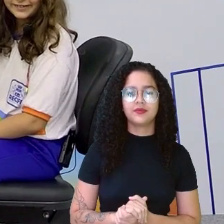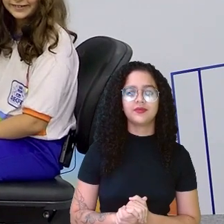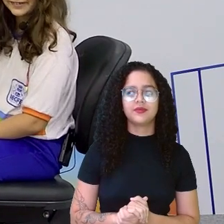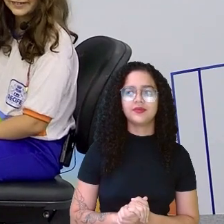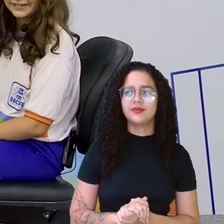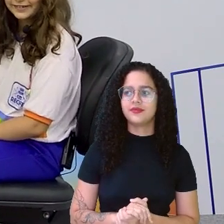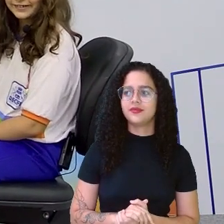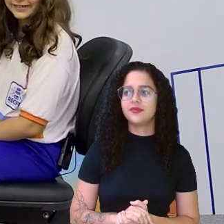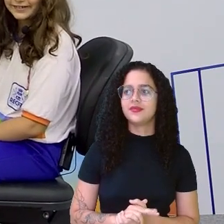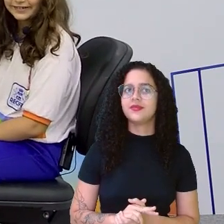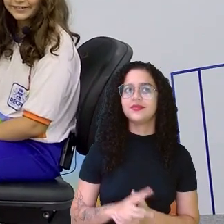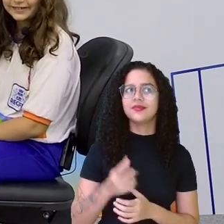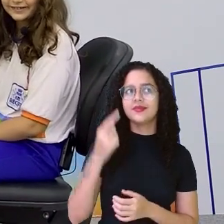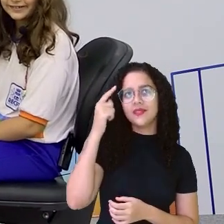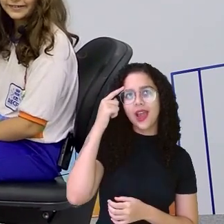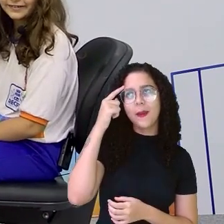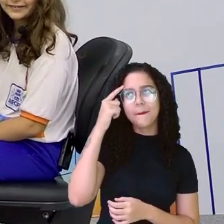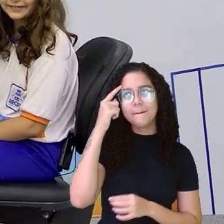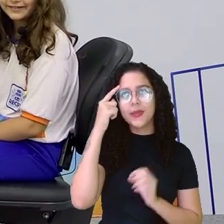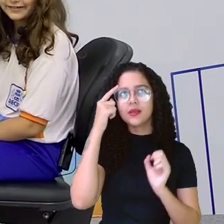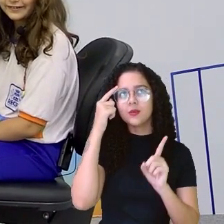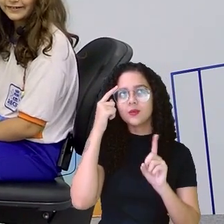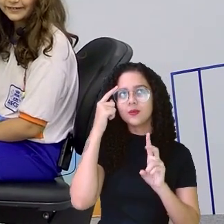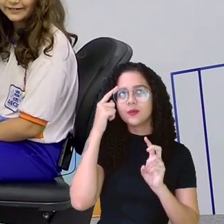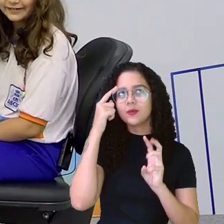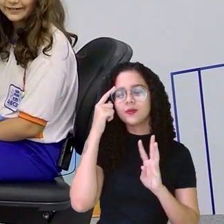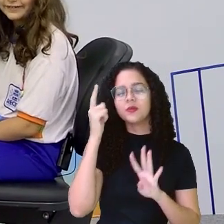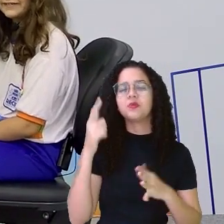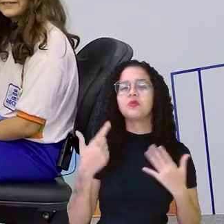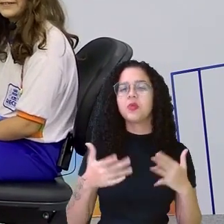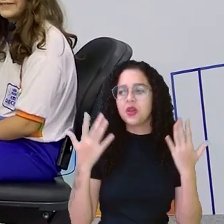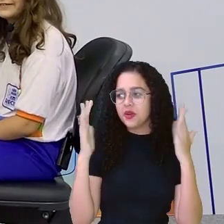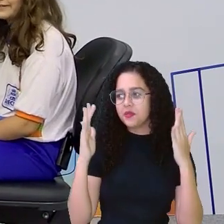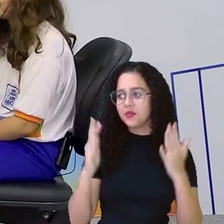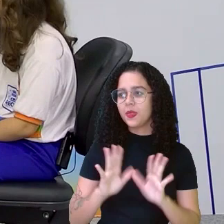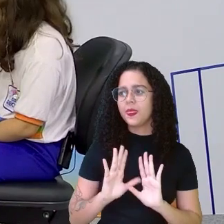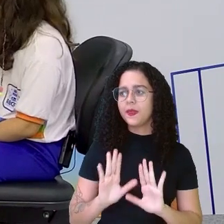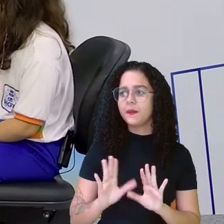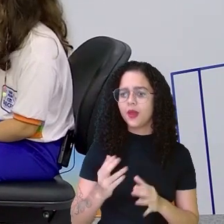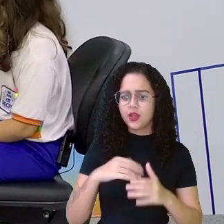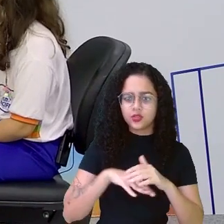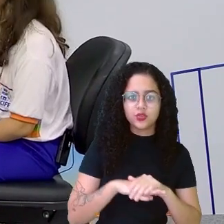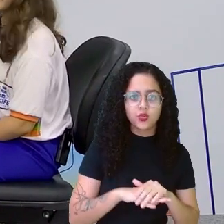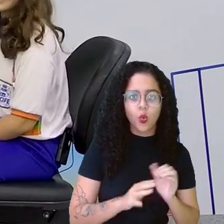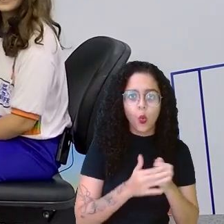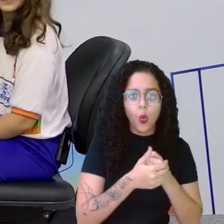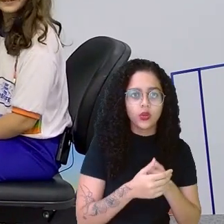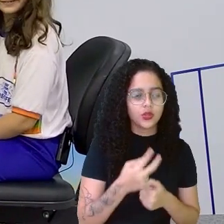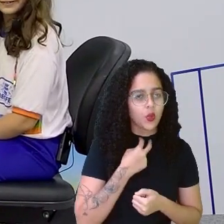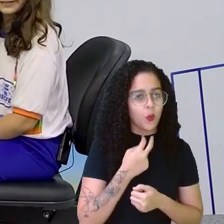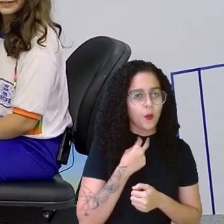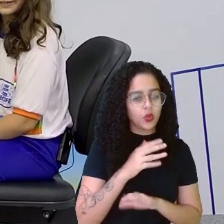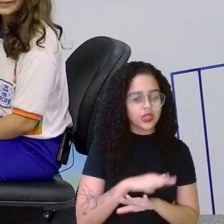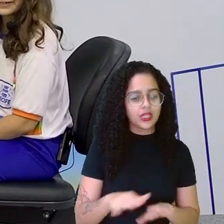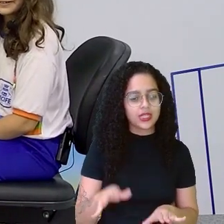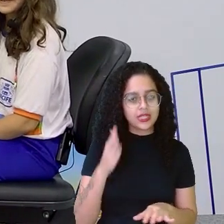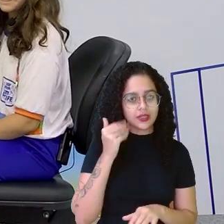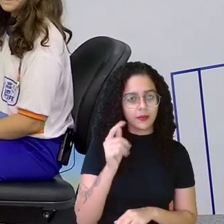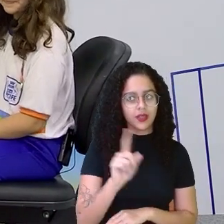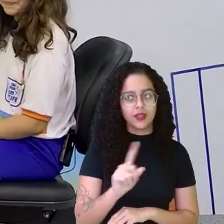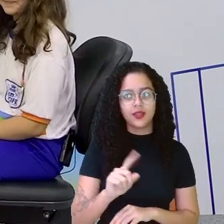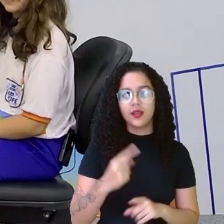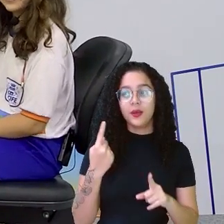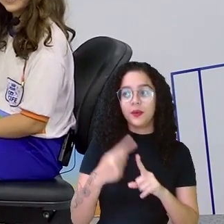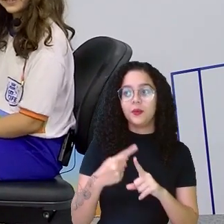E ela vai falando na mente. Muito bem. Mas esconde. Não deixa as crianças em casa saberem,